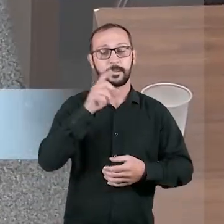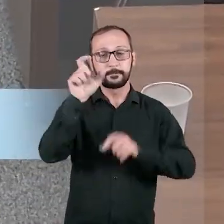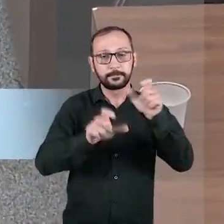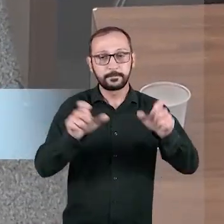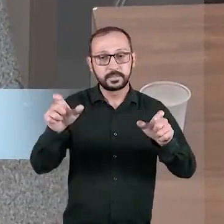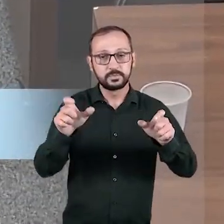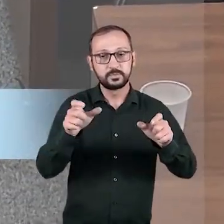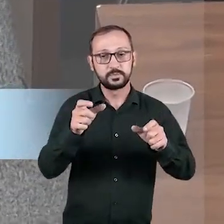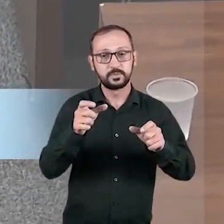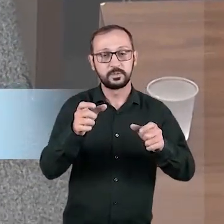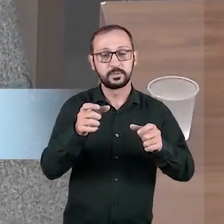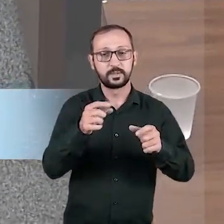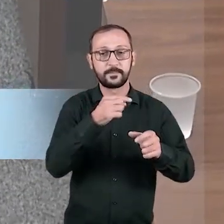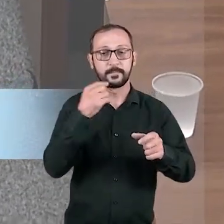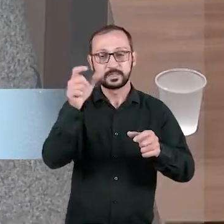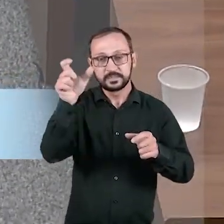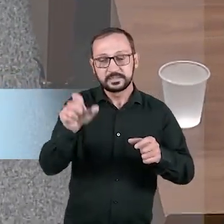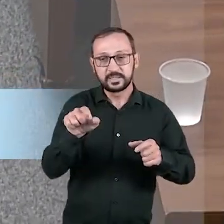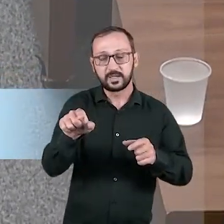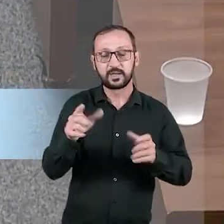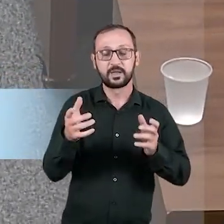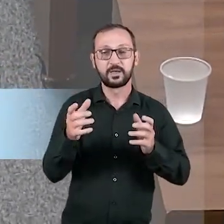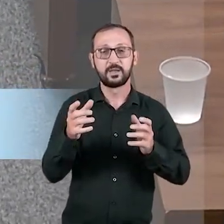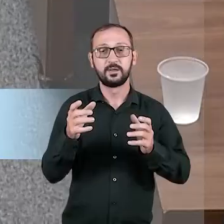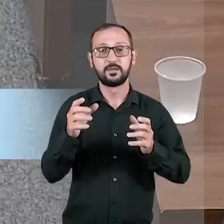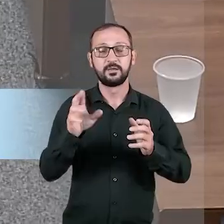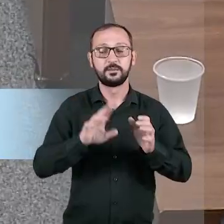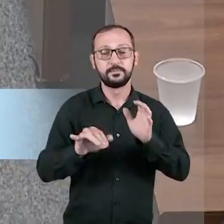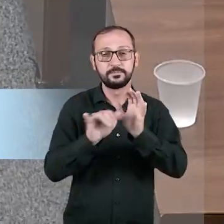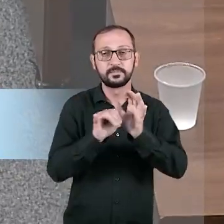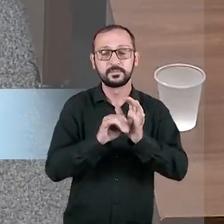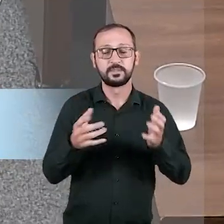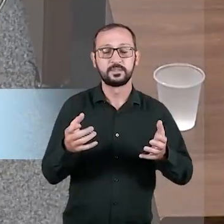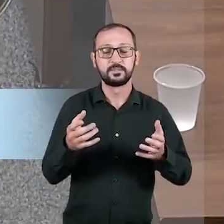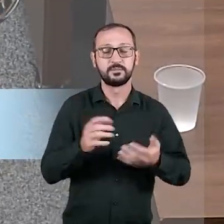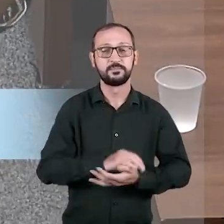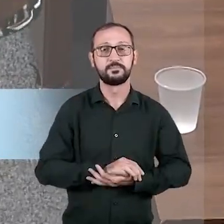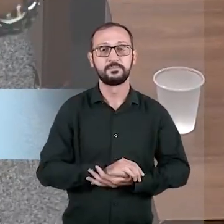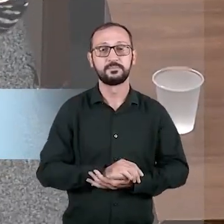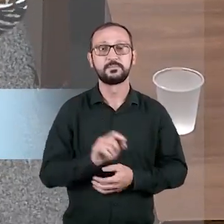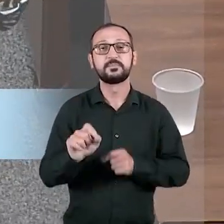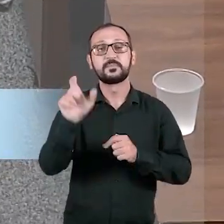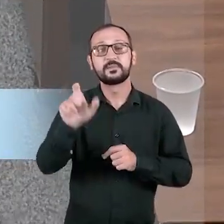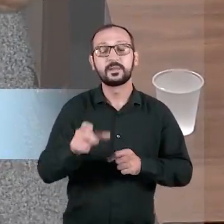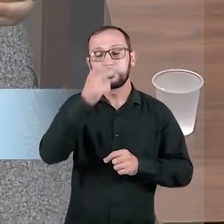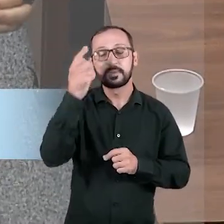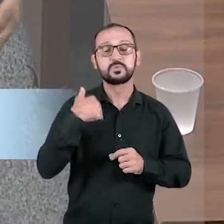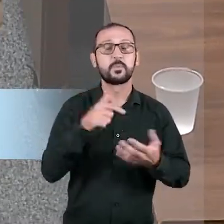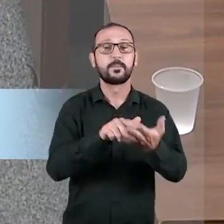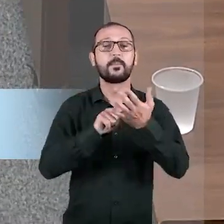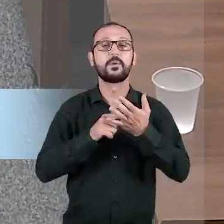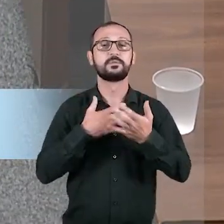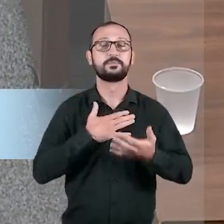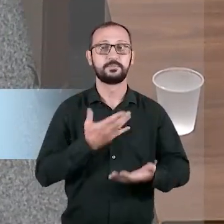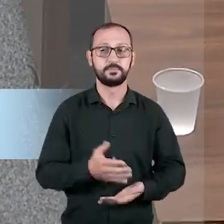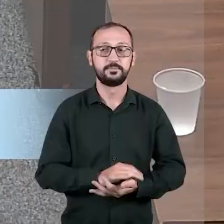a pessoa que a gente perde, ela é uma figura, a gente trabalha com a teoria do apego. Então, o que aquela pessoa